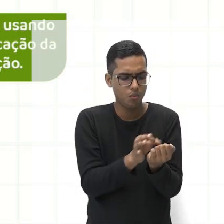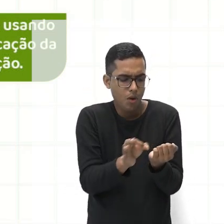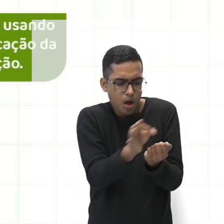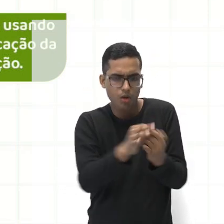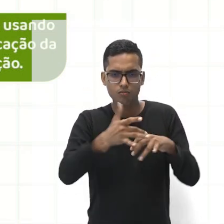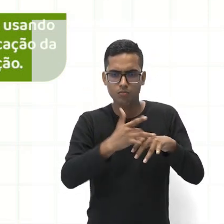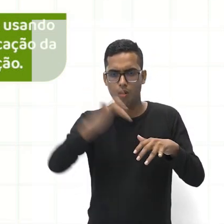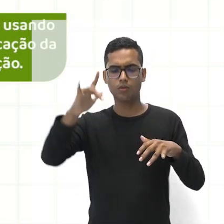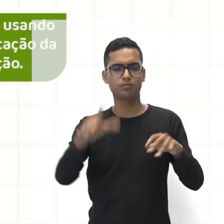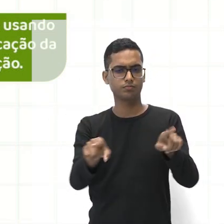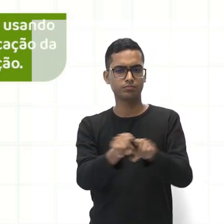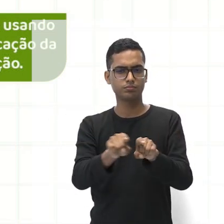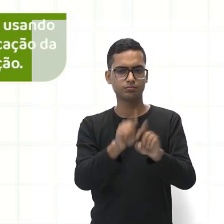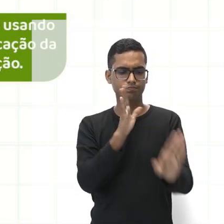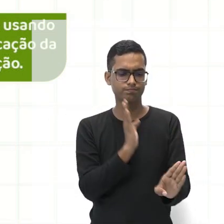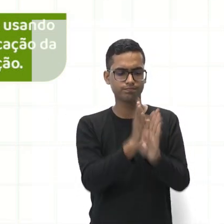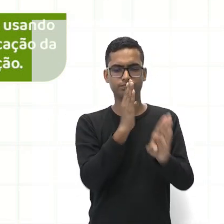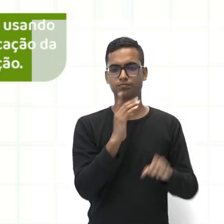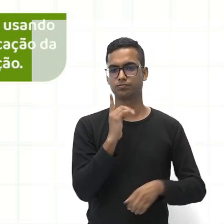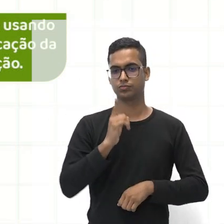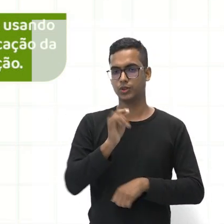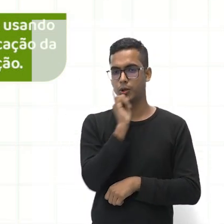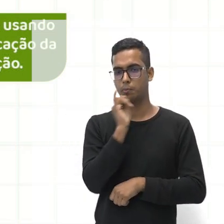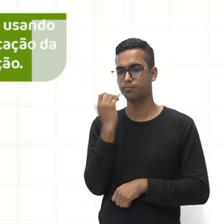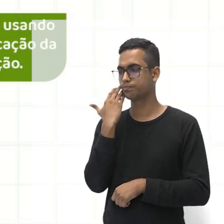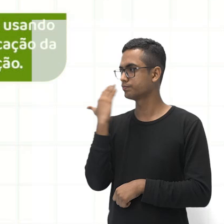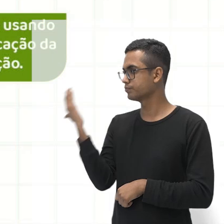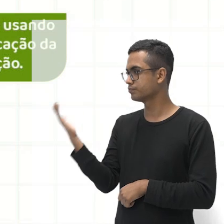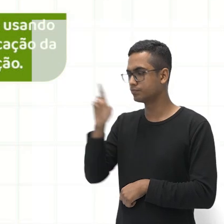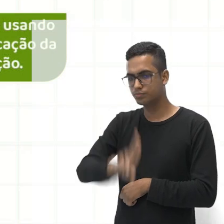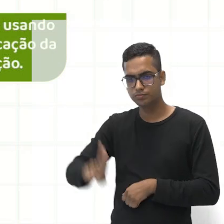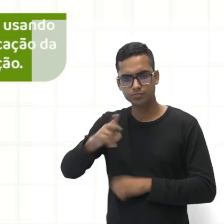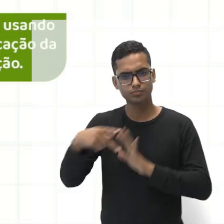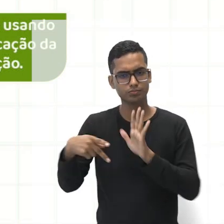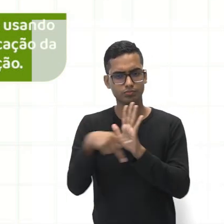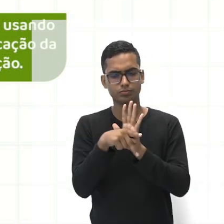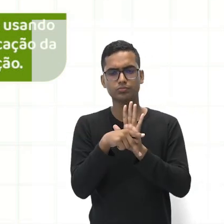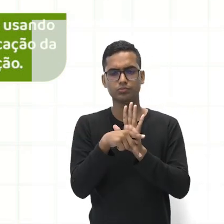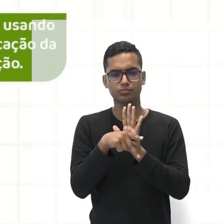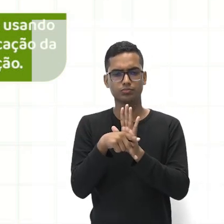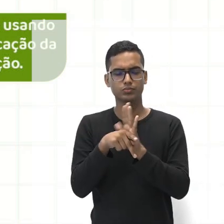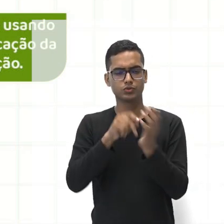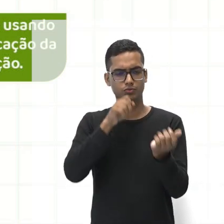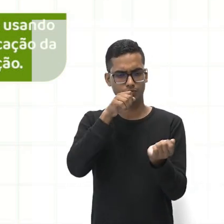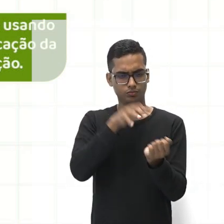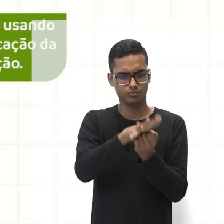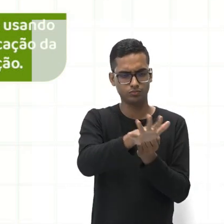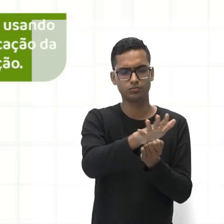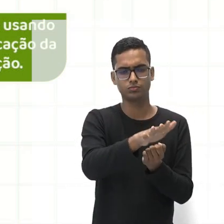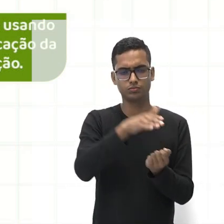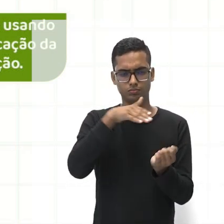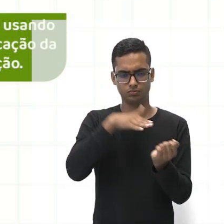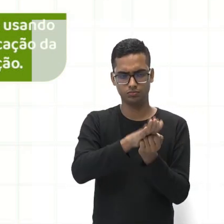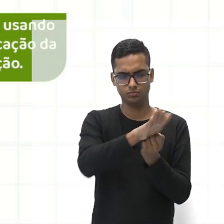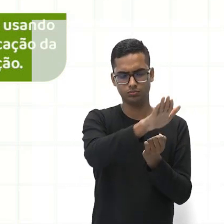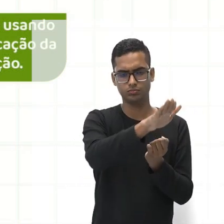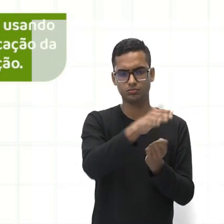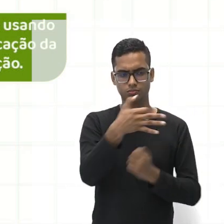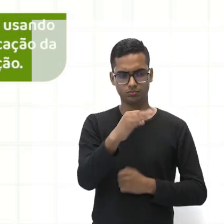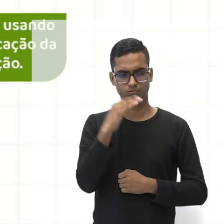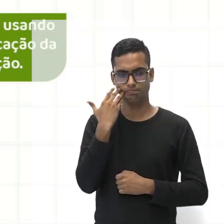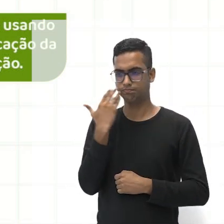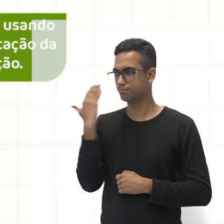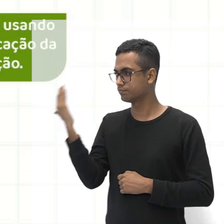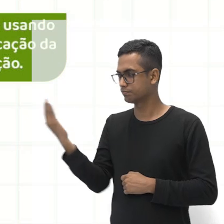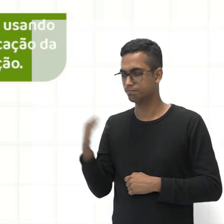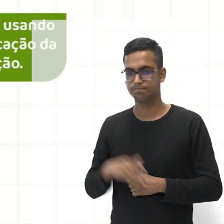encontra. Então, esse é um exemplo usado da levigação. E um outro exemplo de